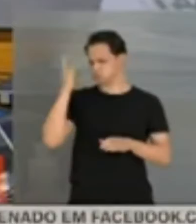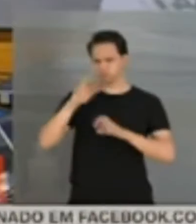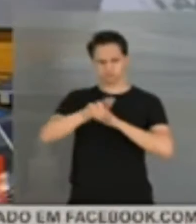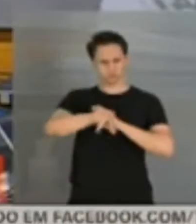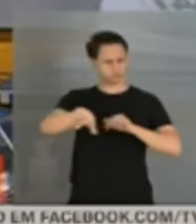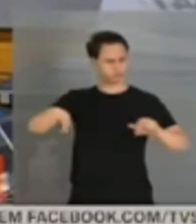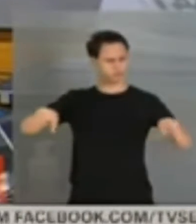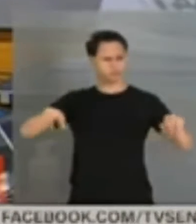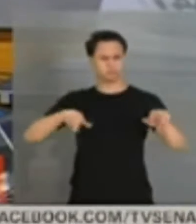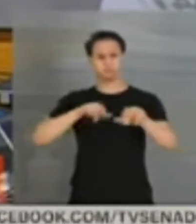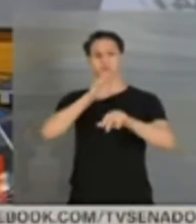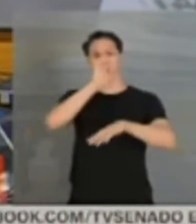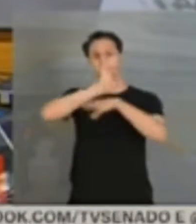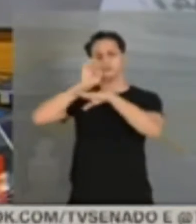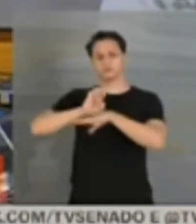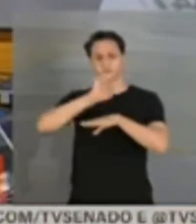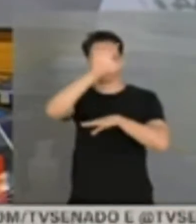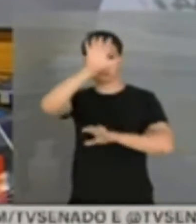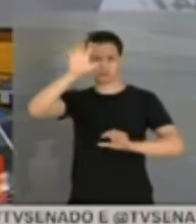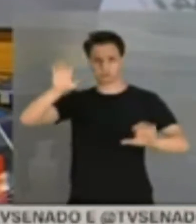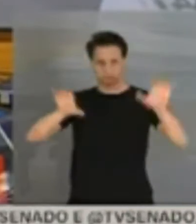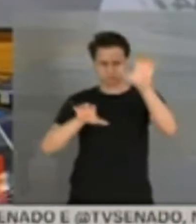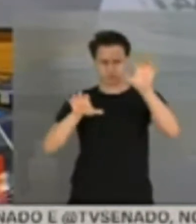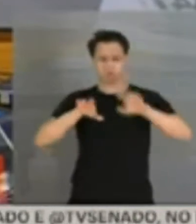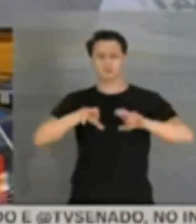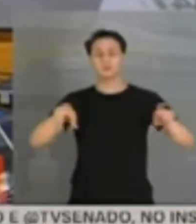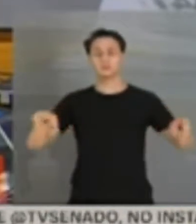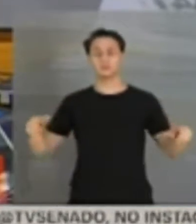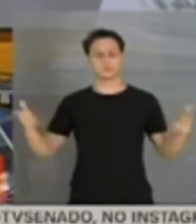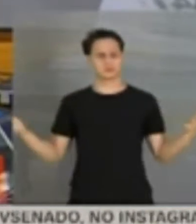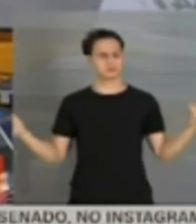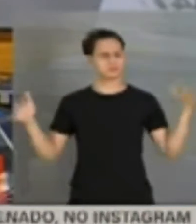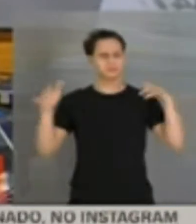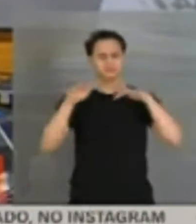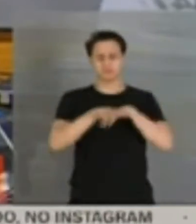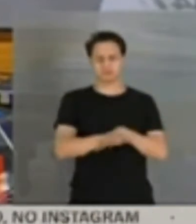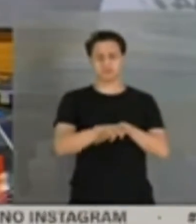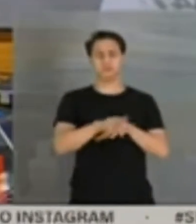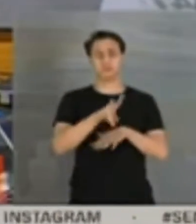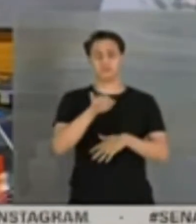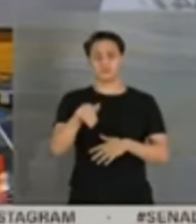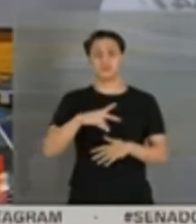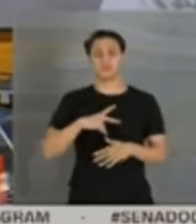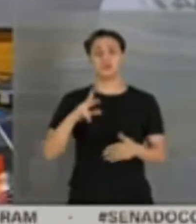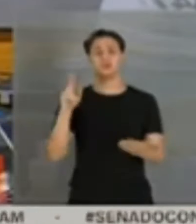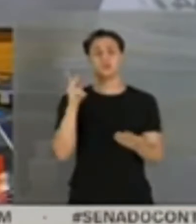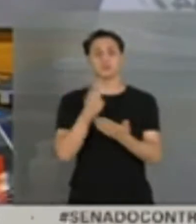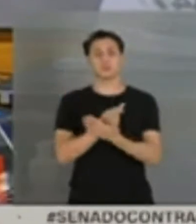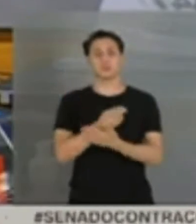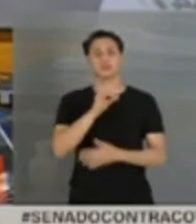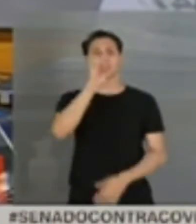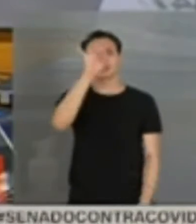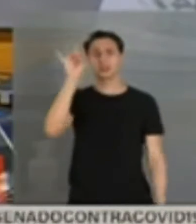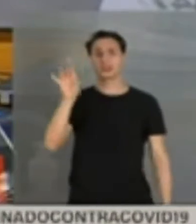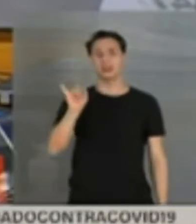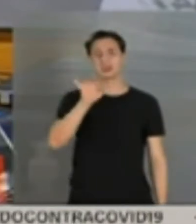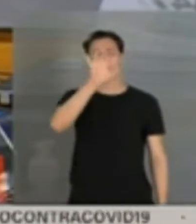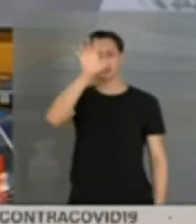os estados, de diversos segmentos, além do que vai acontecer em cada região do